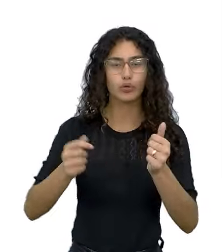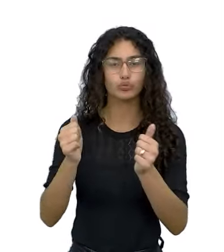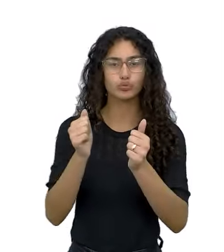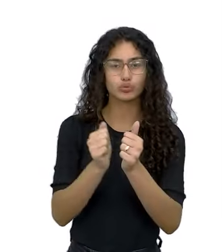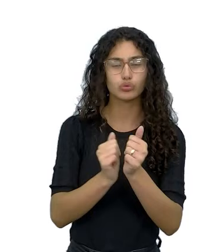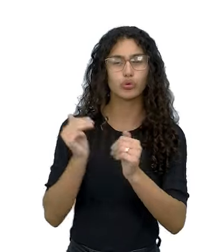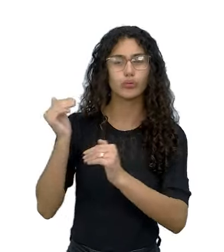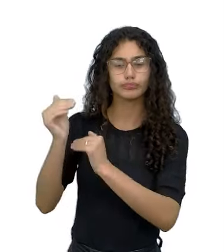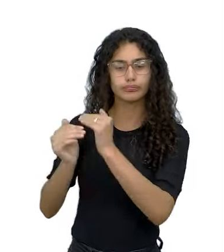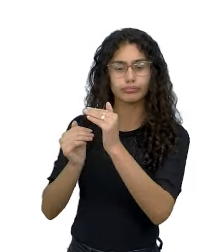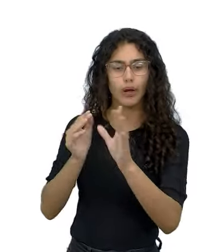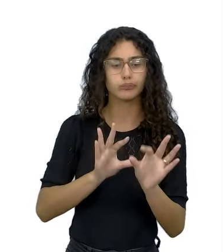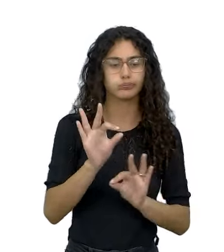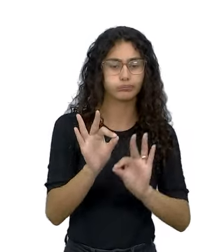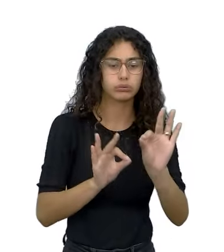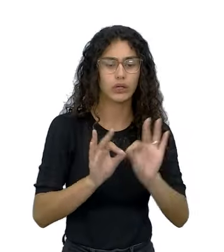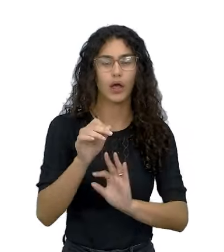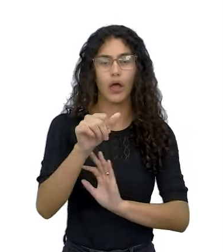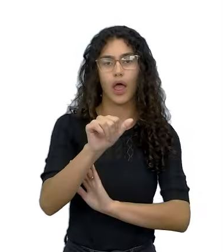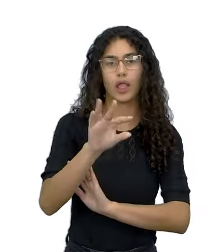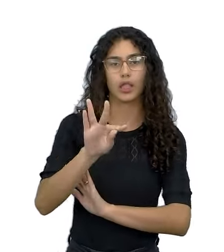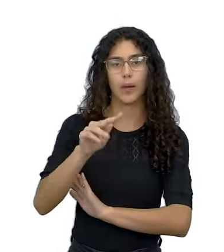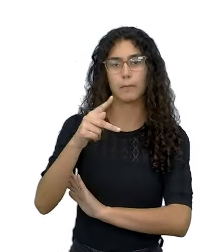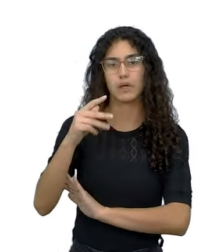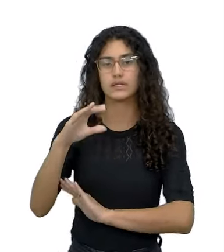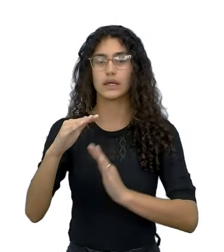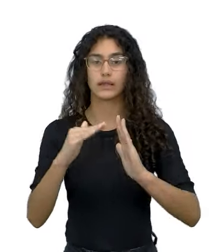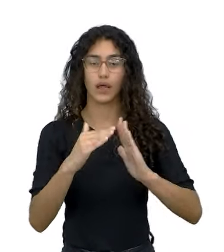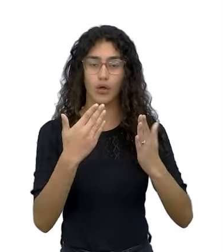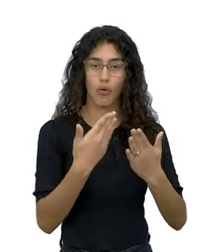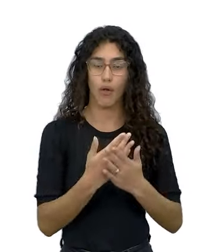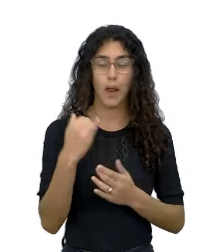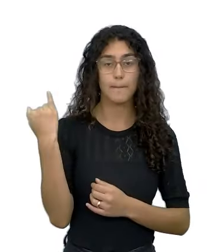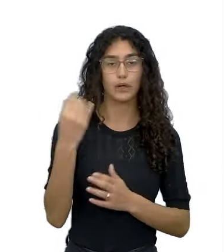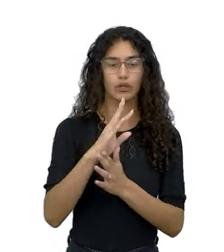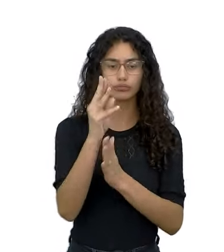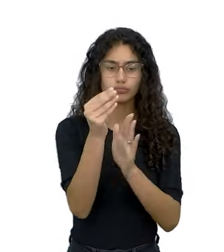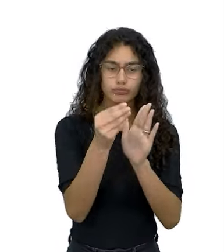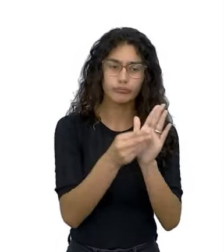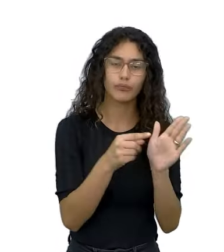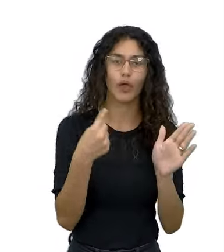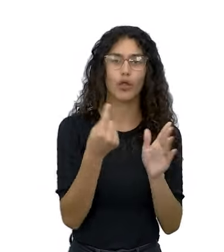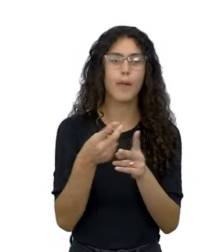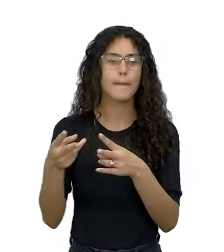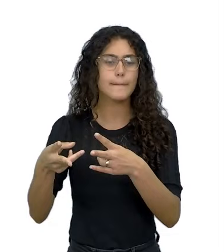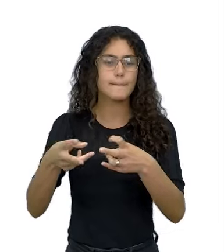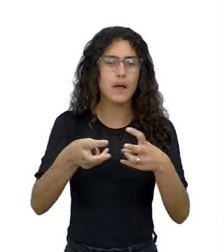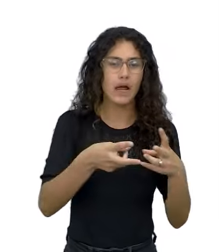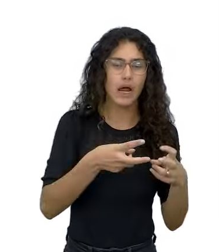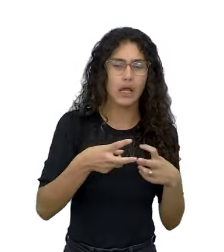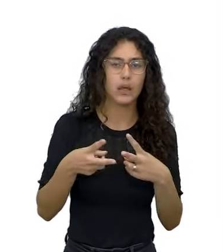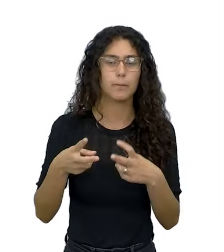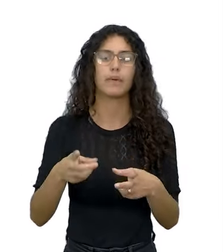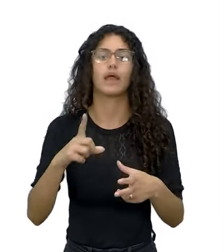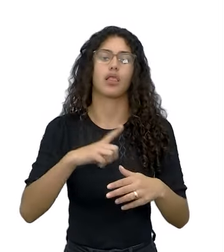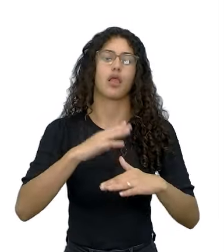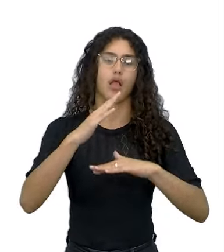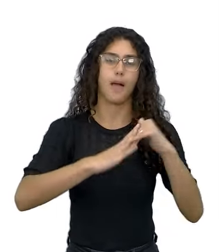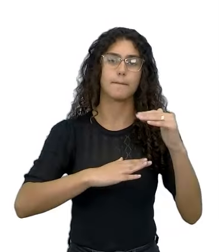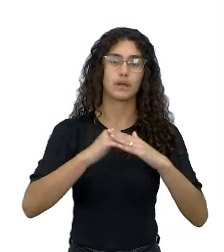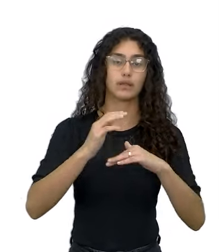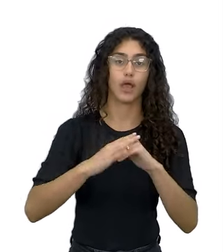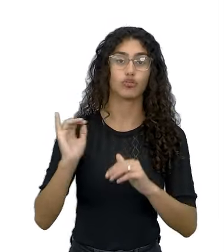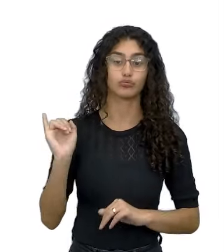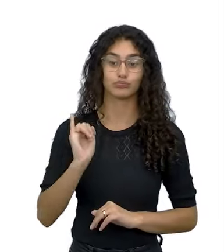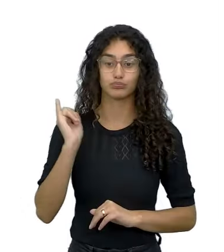pares, né, o planejamento na TPC da escola. Então é importante a gente colocar que nós vamos visualizar aí a habilidade essencial